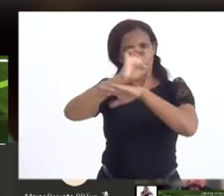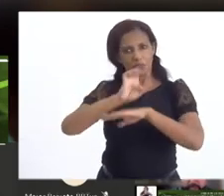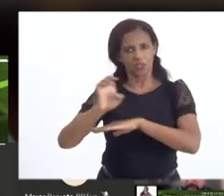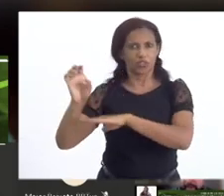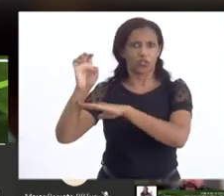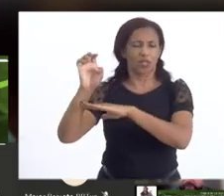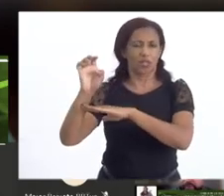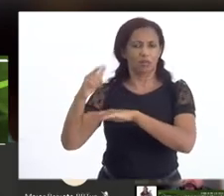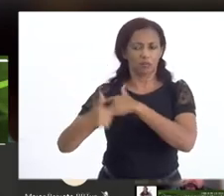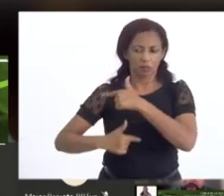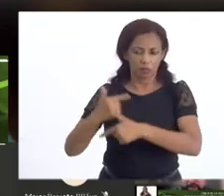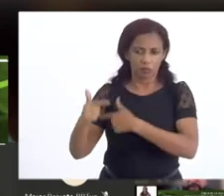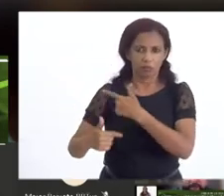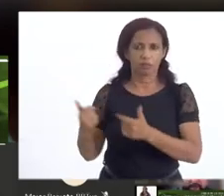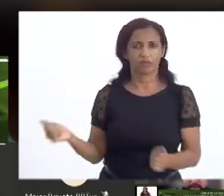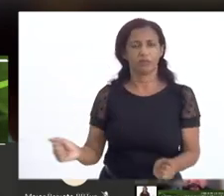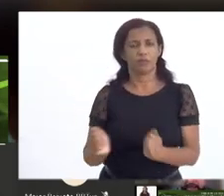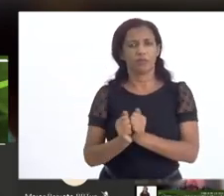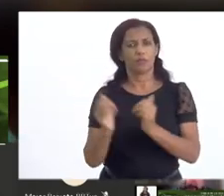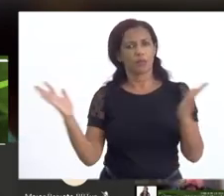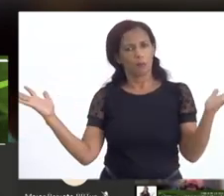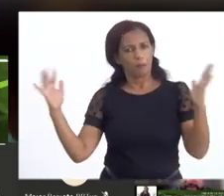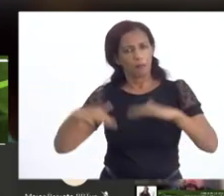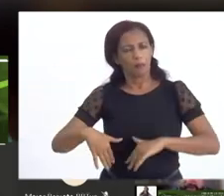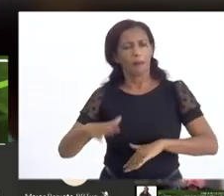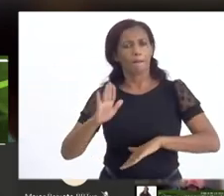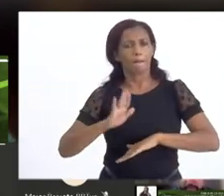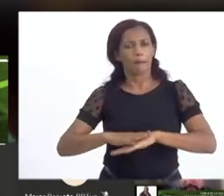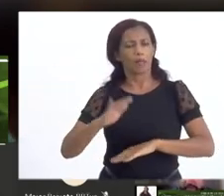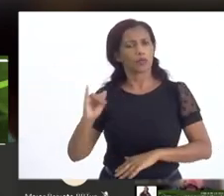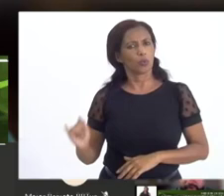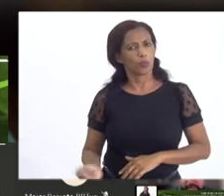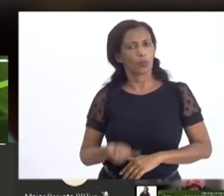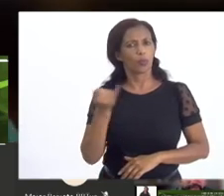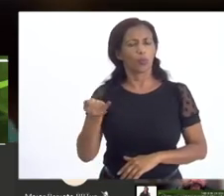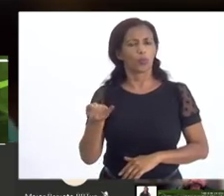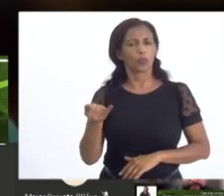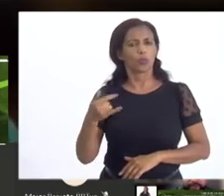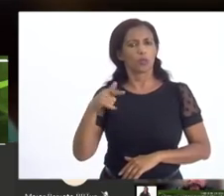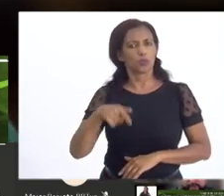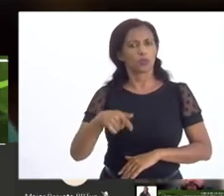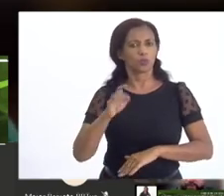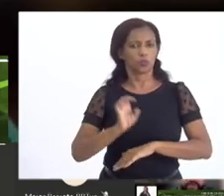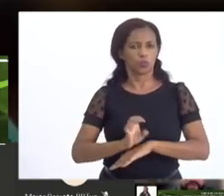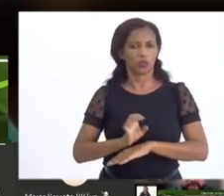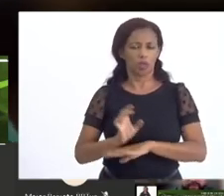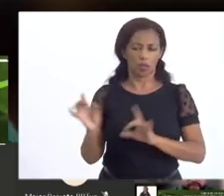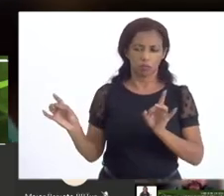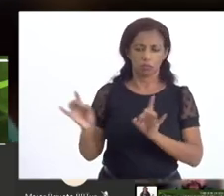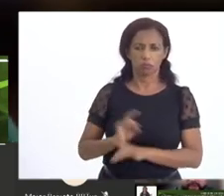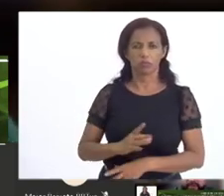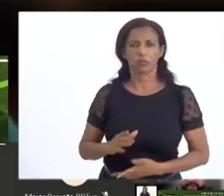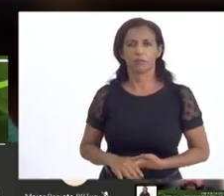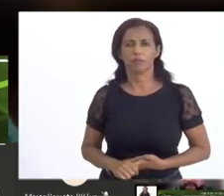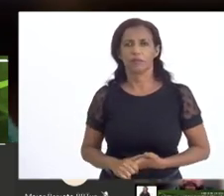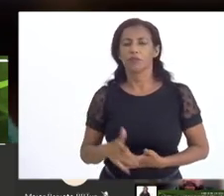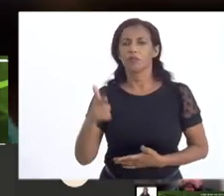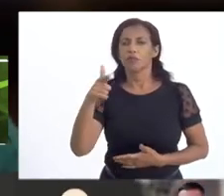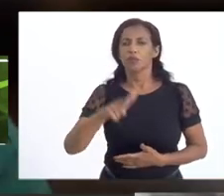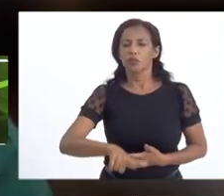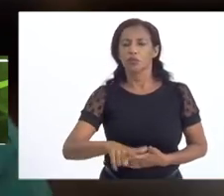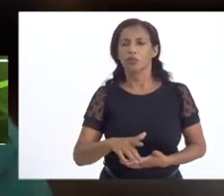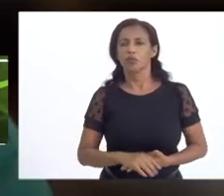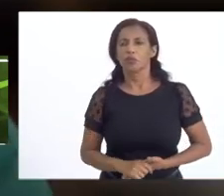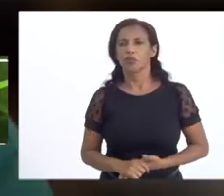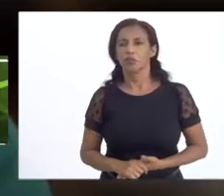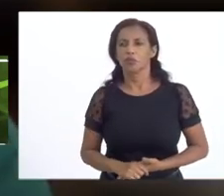Então, a gente tem que trabalhar junto para trazer mais negócios e mais oportunidades para a nossa região. Estamos à disposição e, mais uma vez, reitero